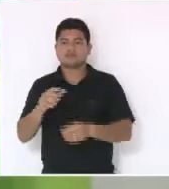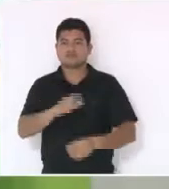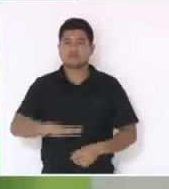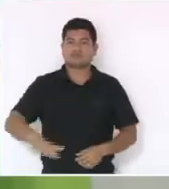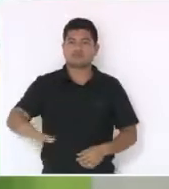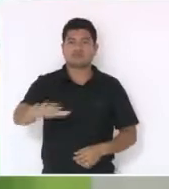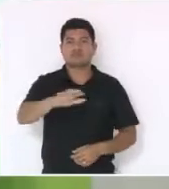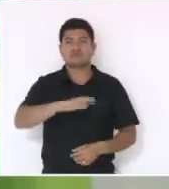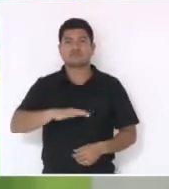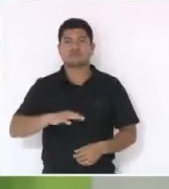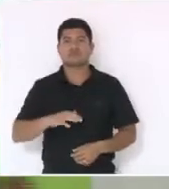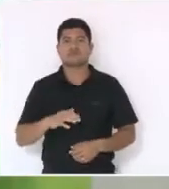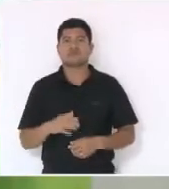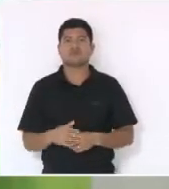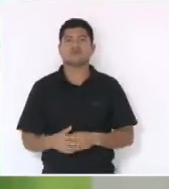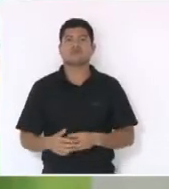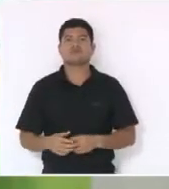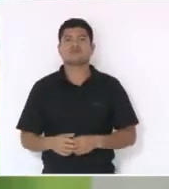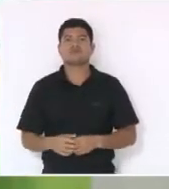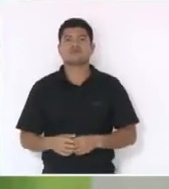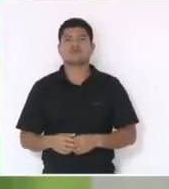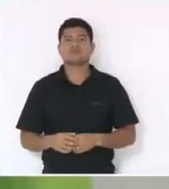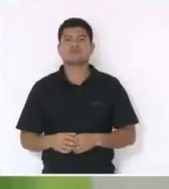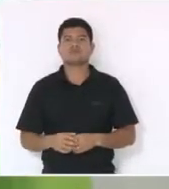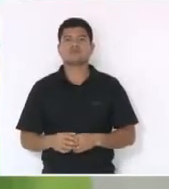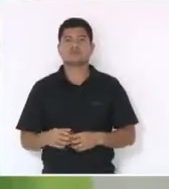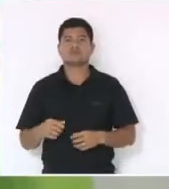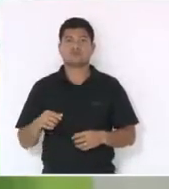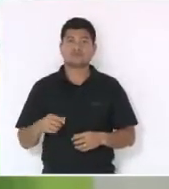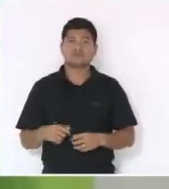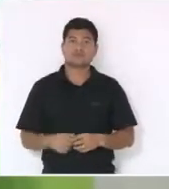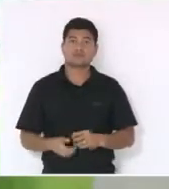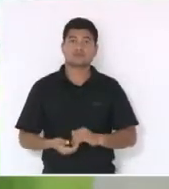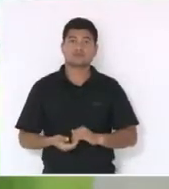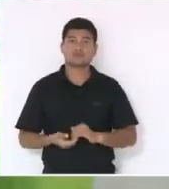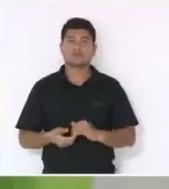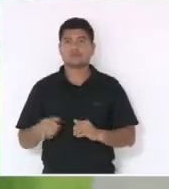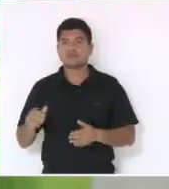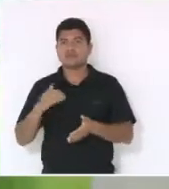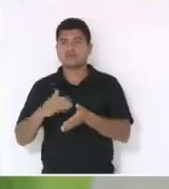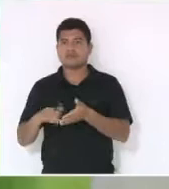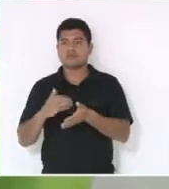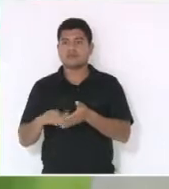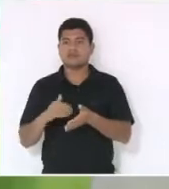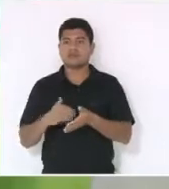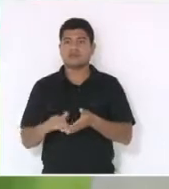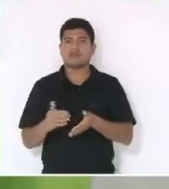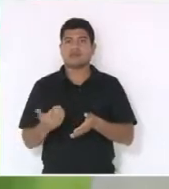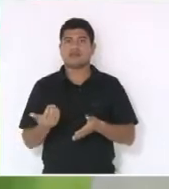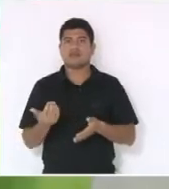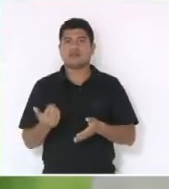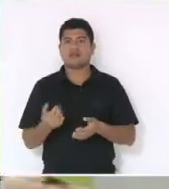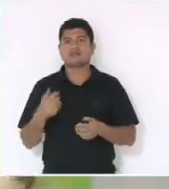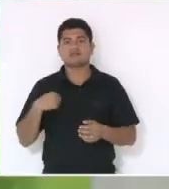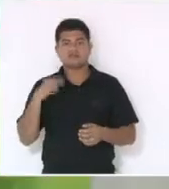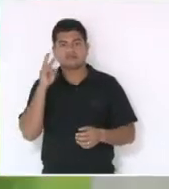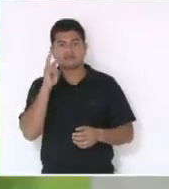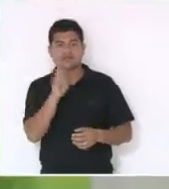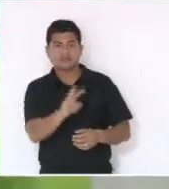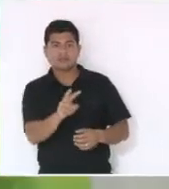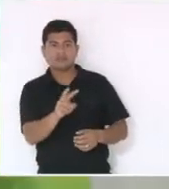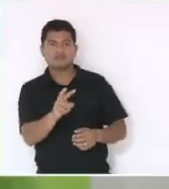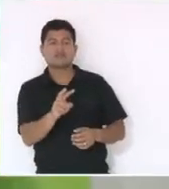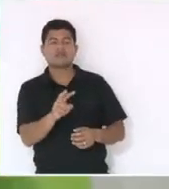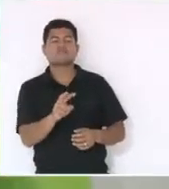municípios do Estado, e isso faz com que o secretário tenha também uma visão